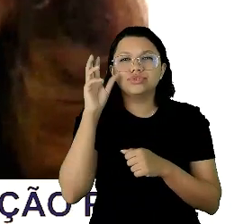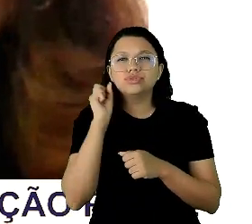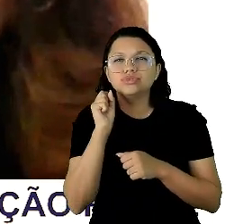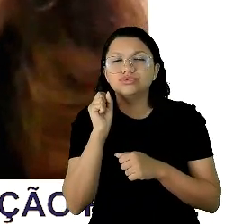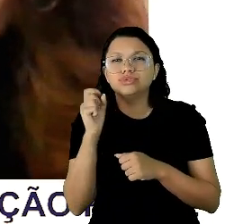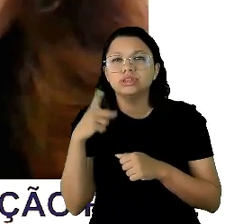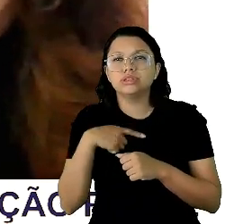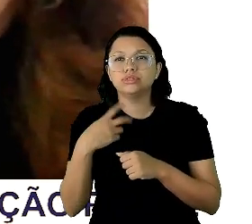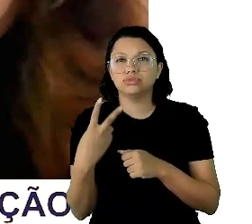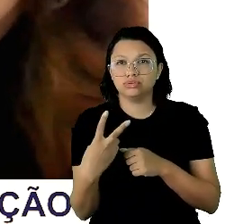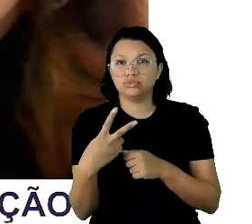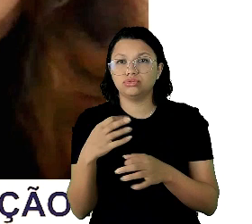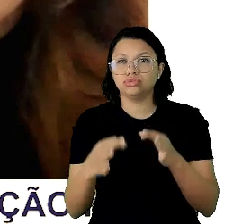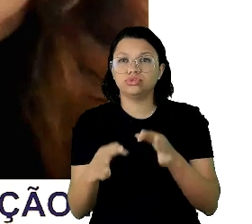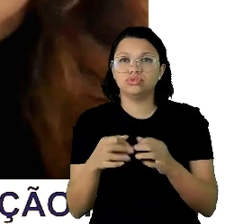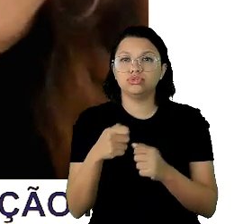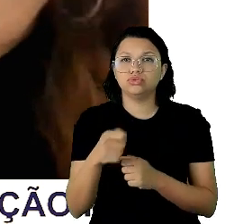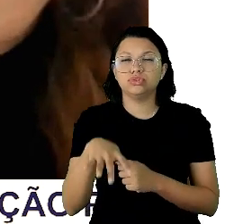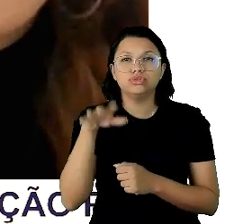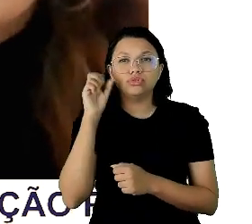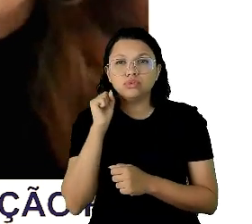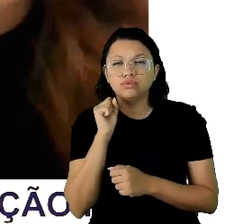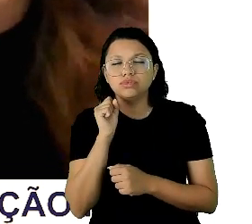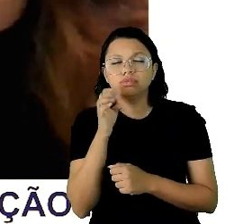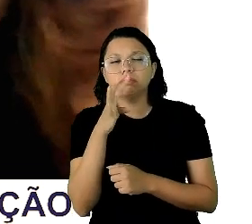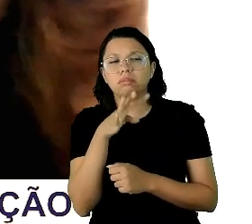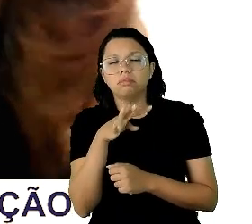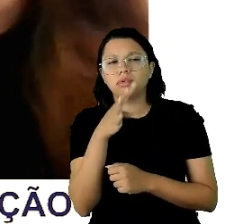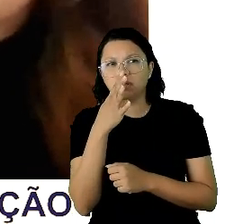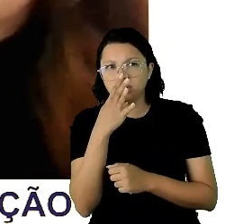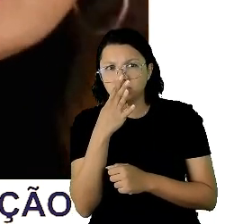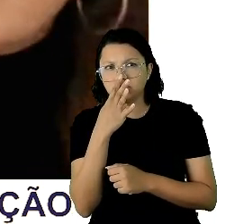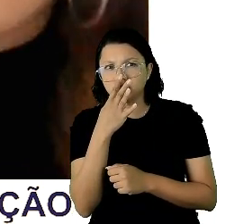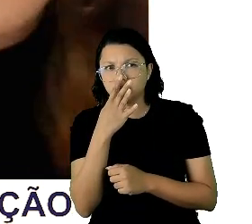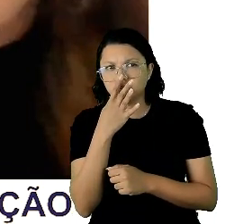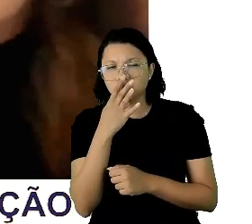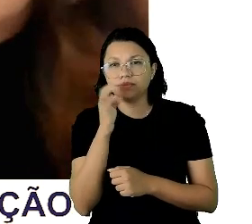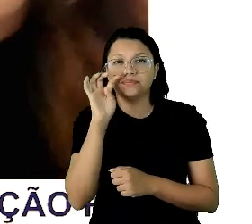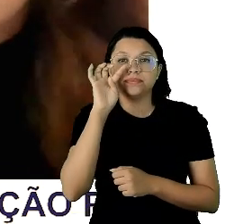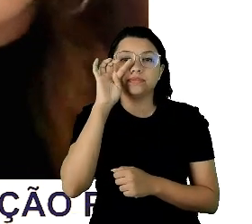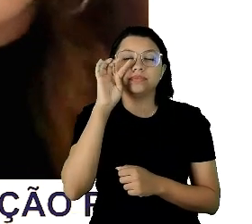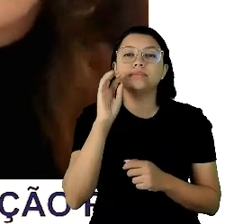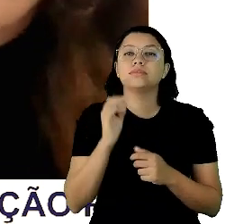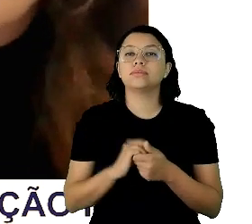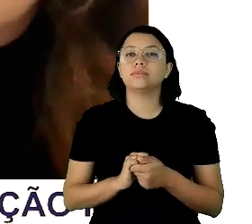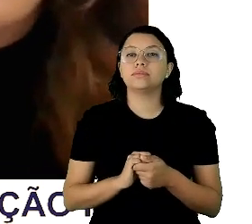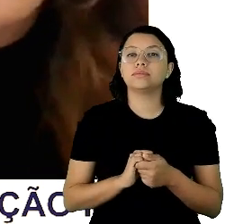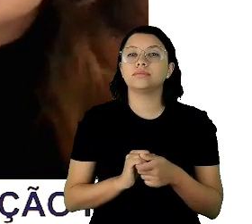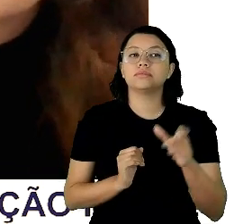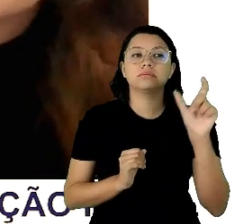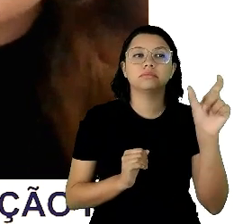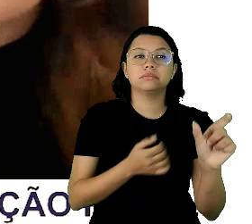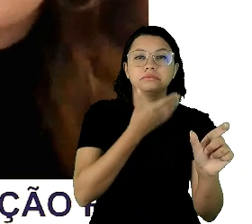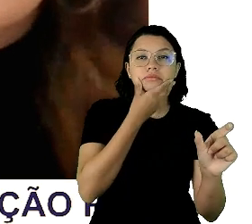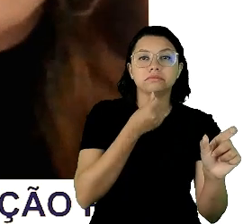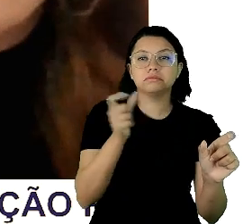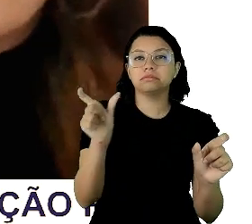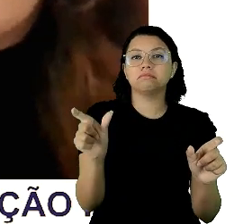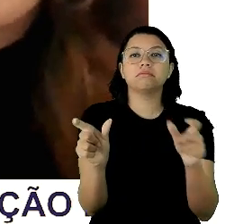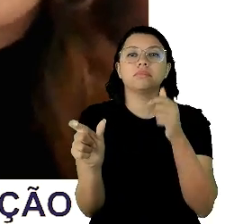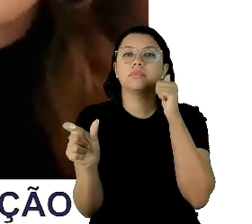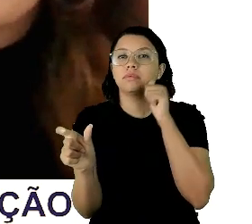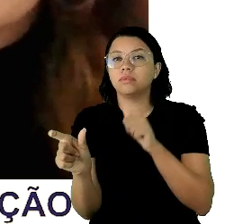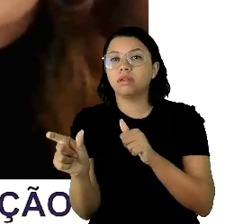ouvindo, em vez de um só, um juiz, uma juíza, não sei. Eu acho que a gente